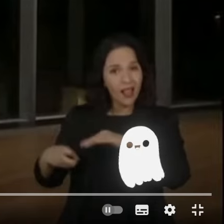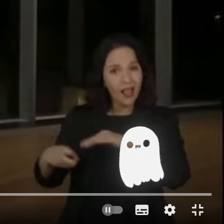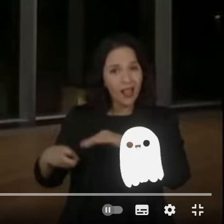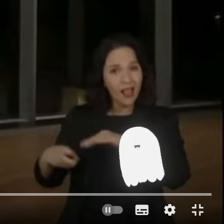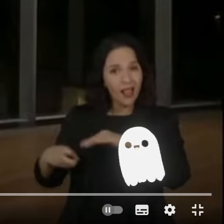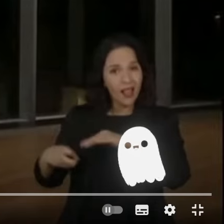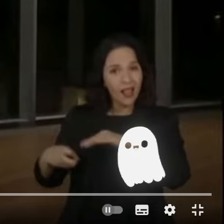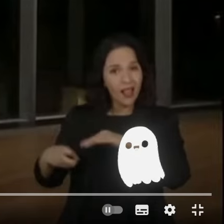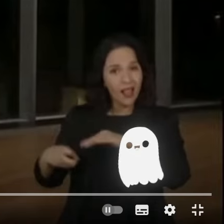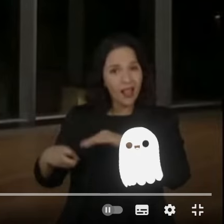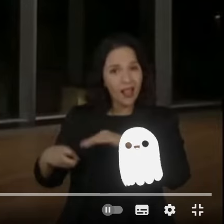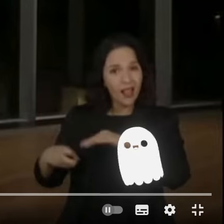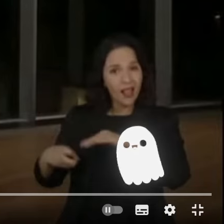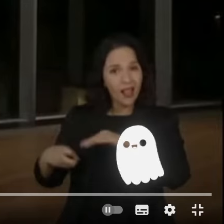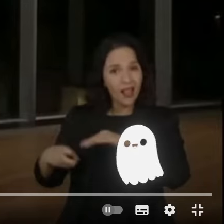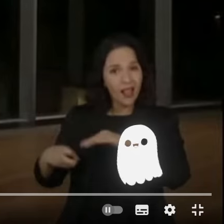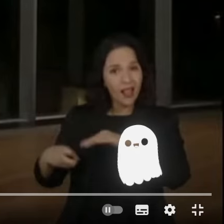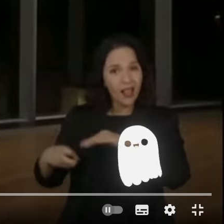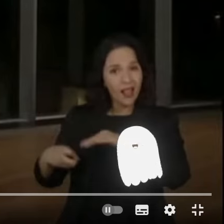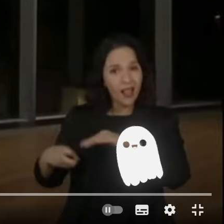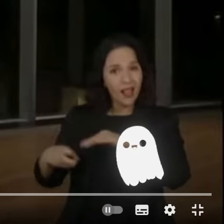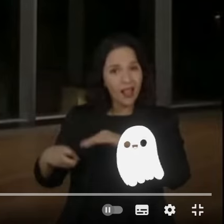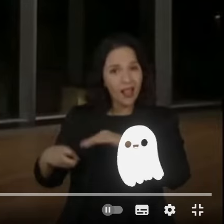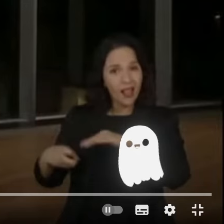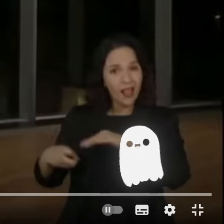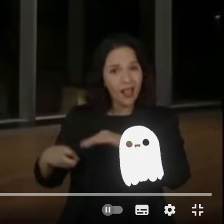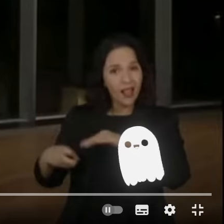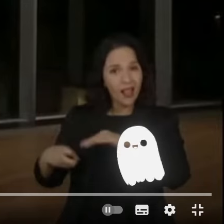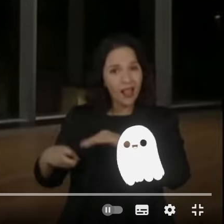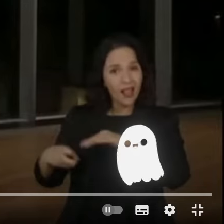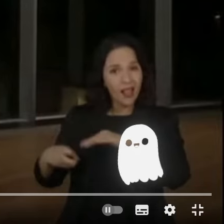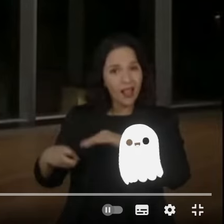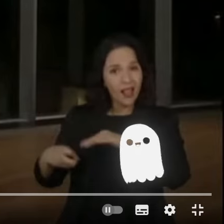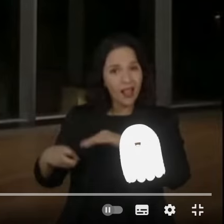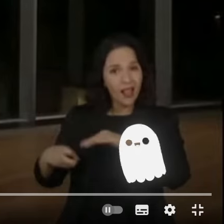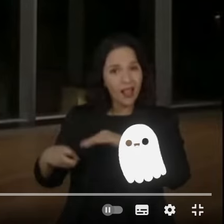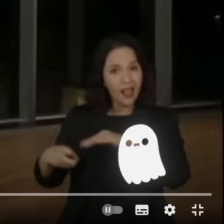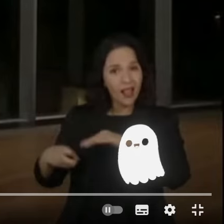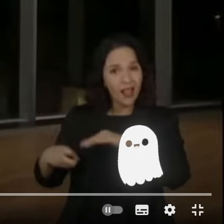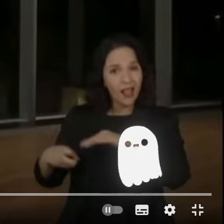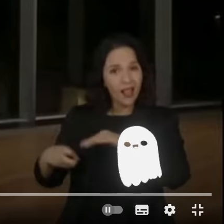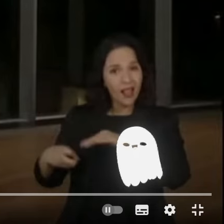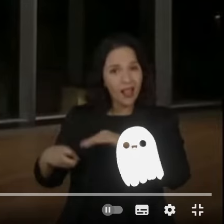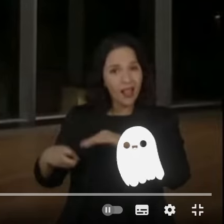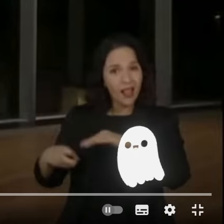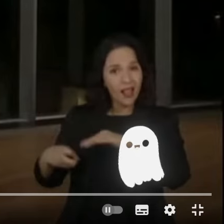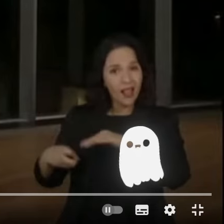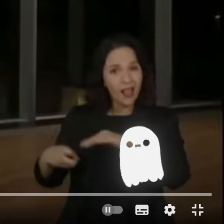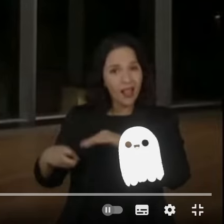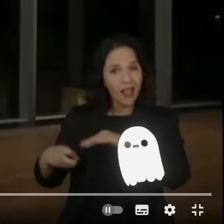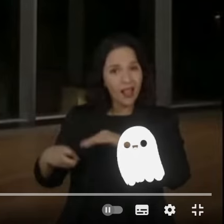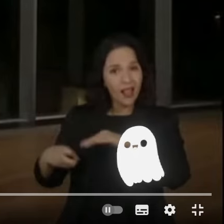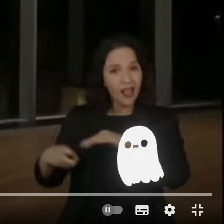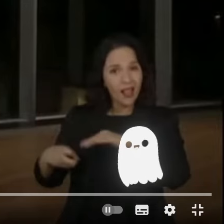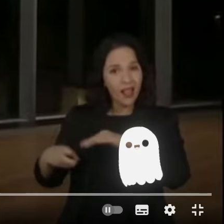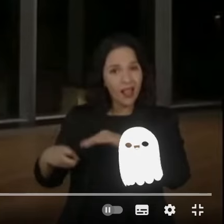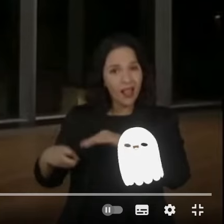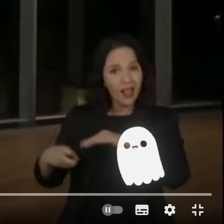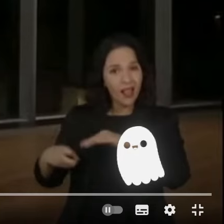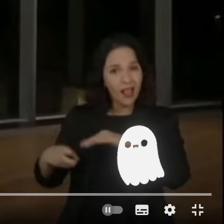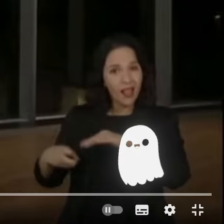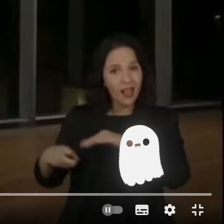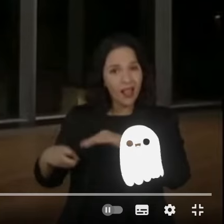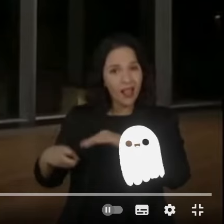Eu só imagino, mas eu acho que eu ia ficar igual ela. Eu acho que eu ia abrir um sorriso só. A única coisa é que eu acho que eu ia abrir um sorrisinho, velho. Isso que é